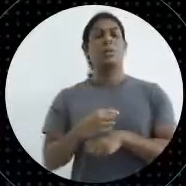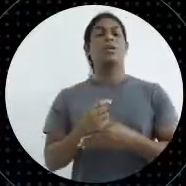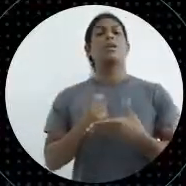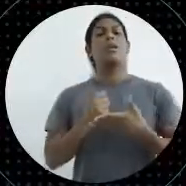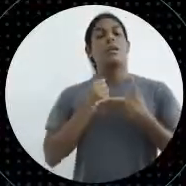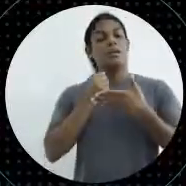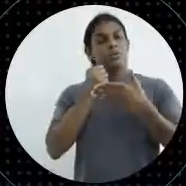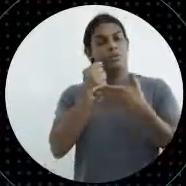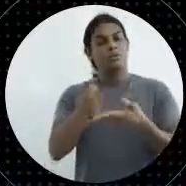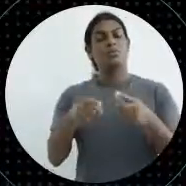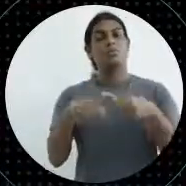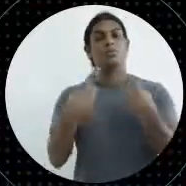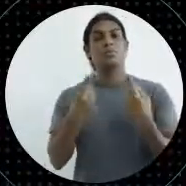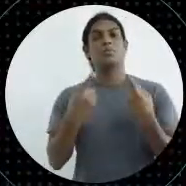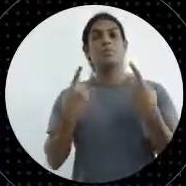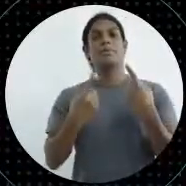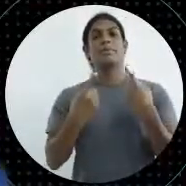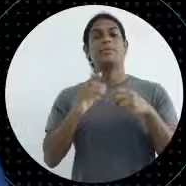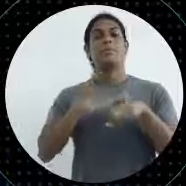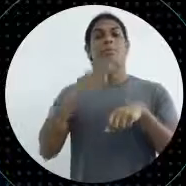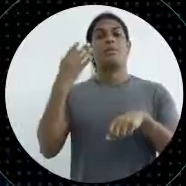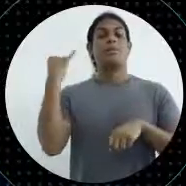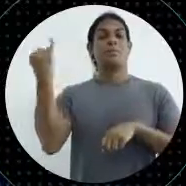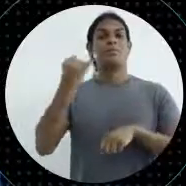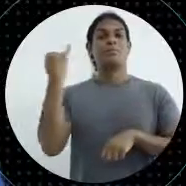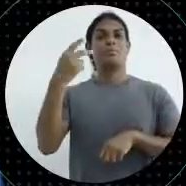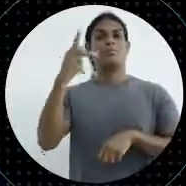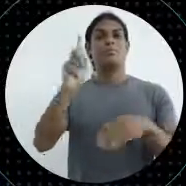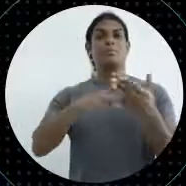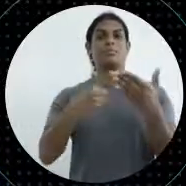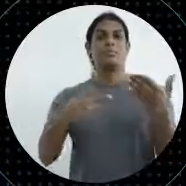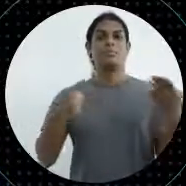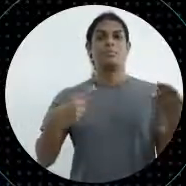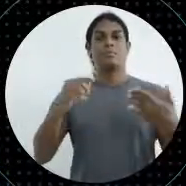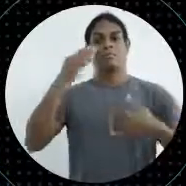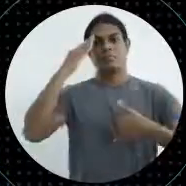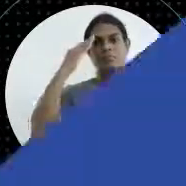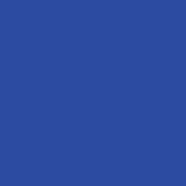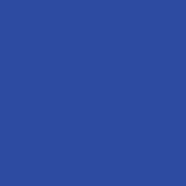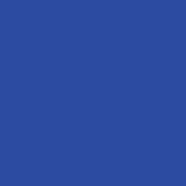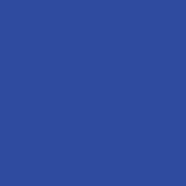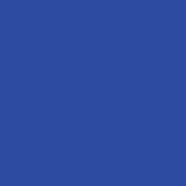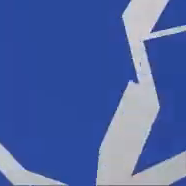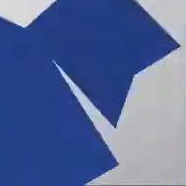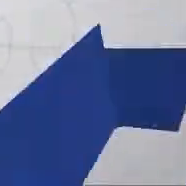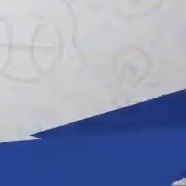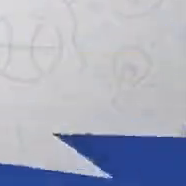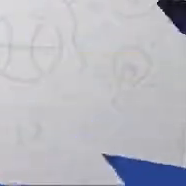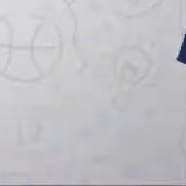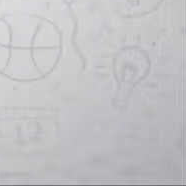alguma forma, mas a principal fonte de informação é o seu caderno de estudo, tá bem?